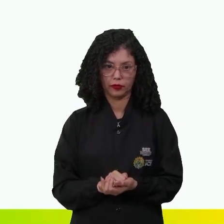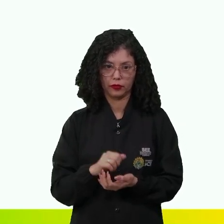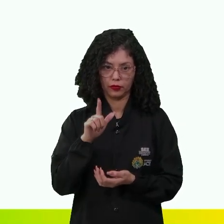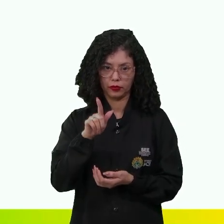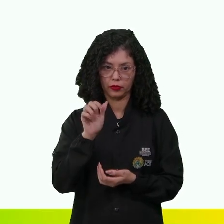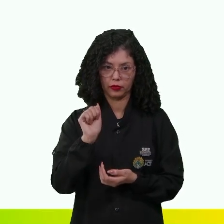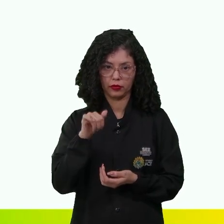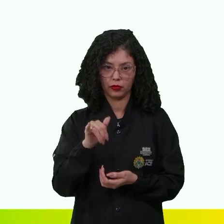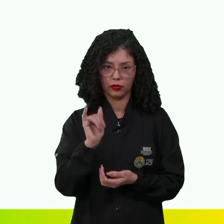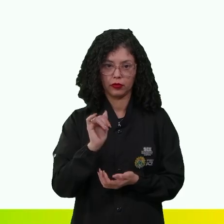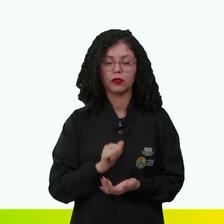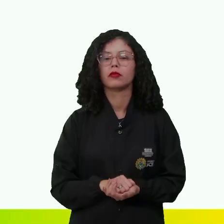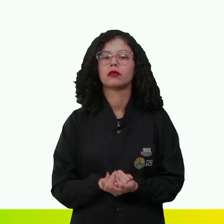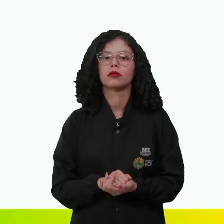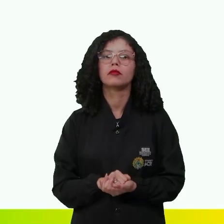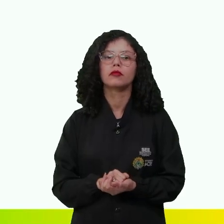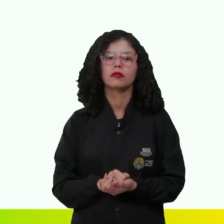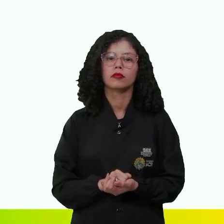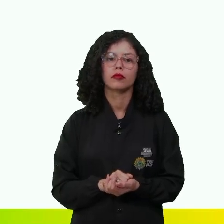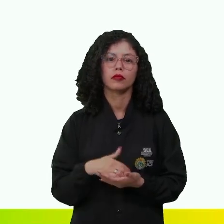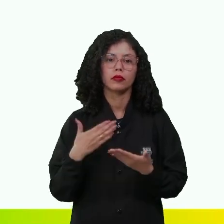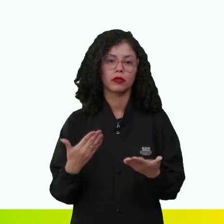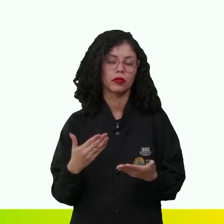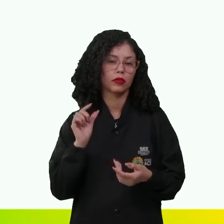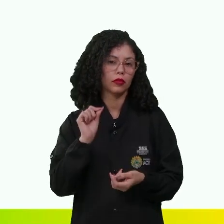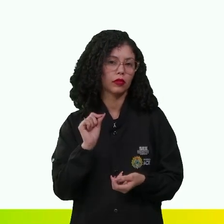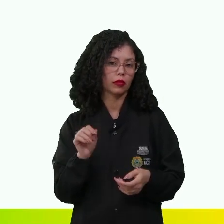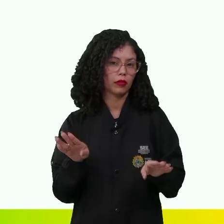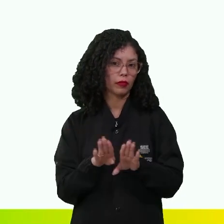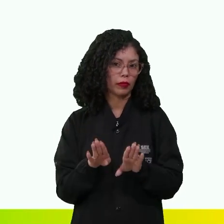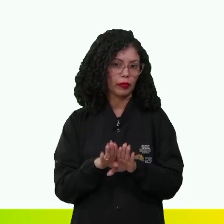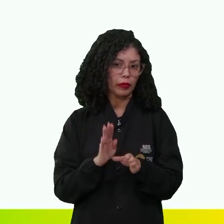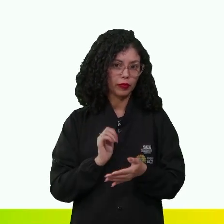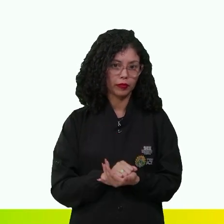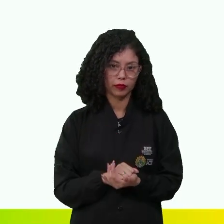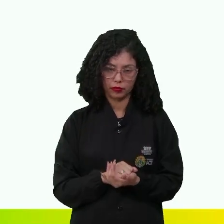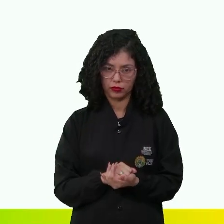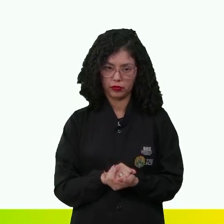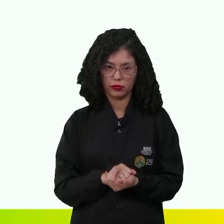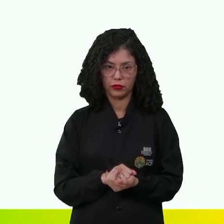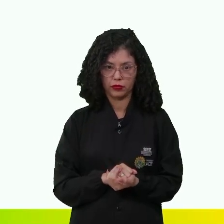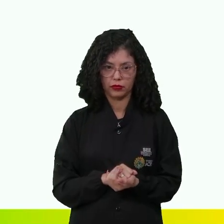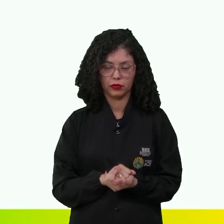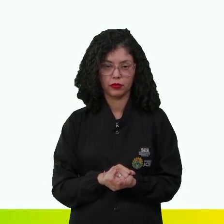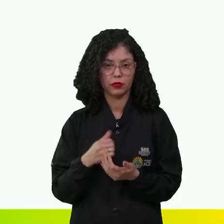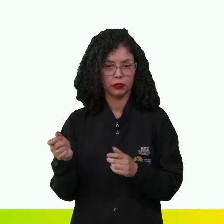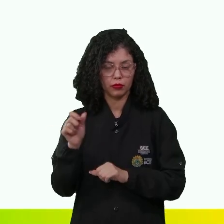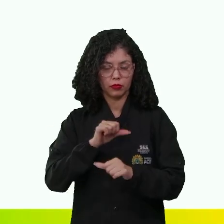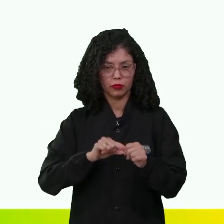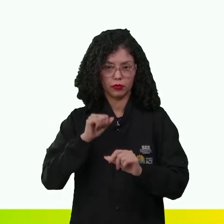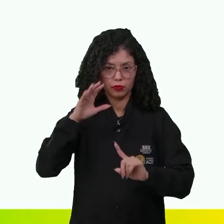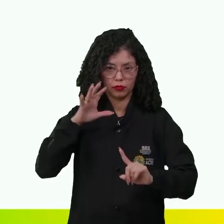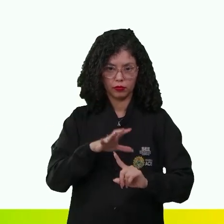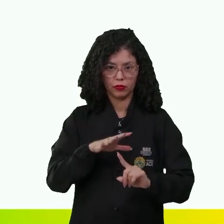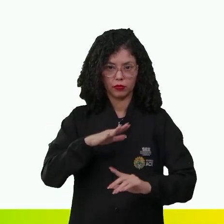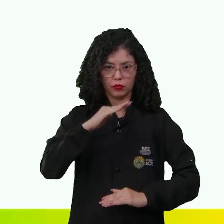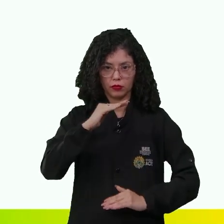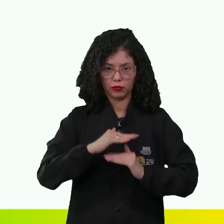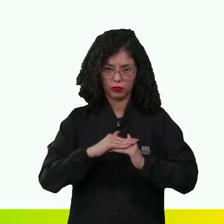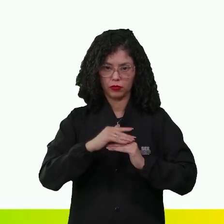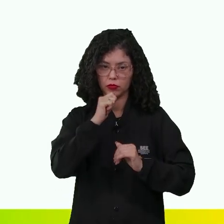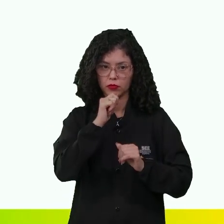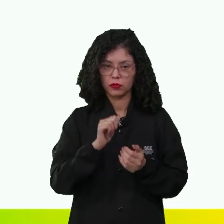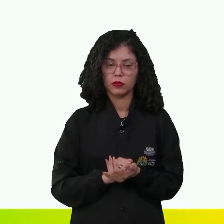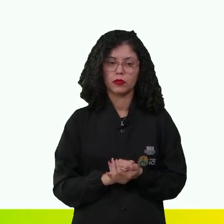Guy. Ok? E a outra informação que a pressão ela é inversamente